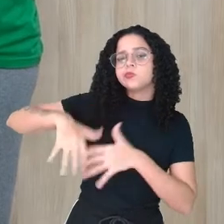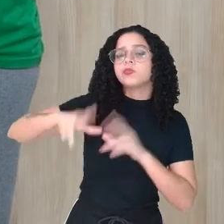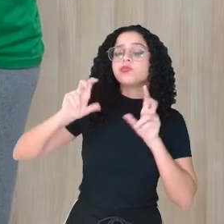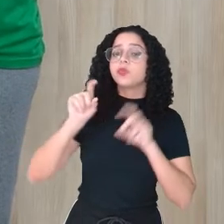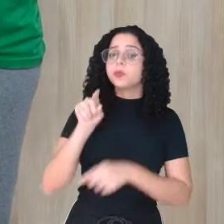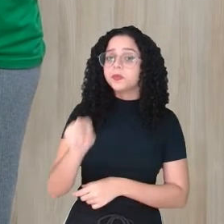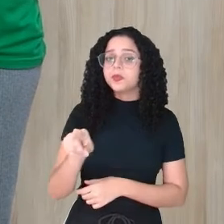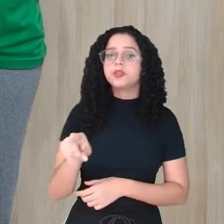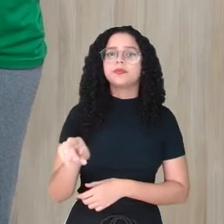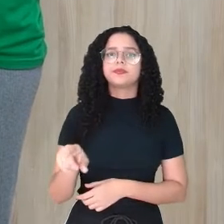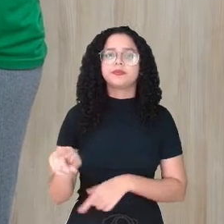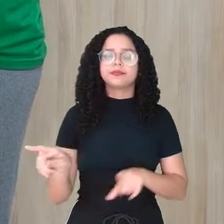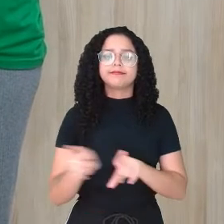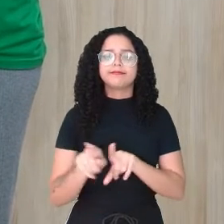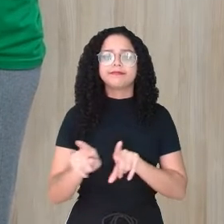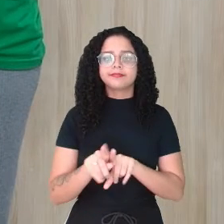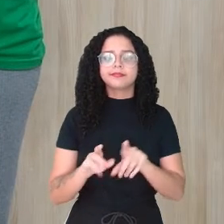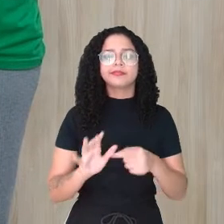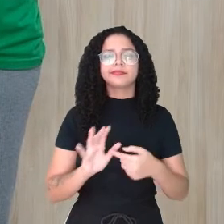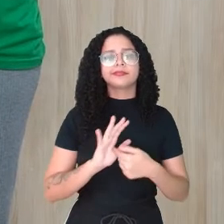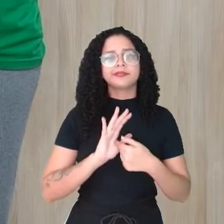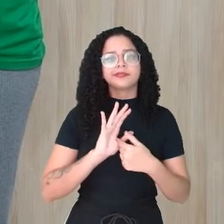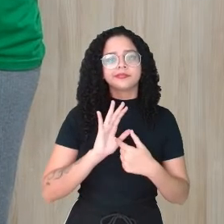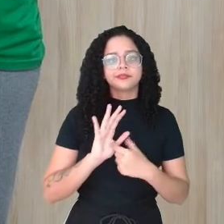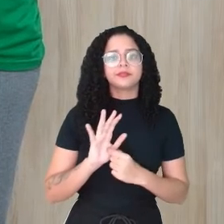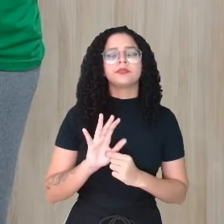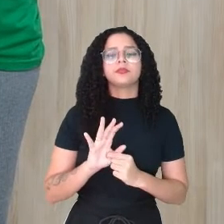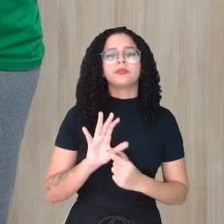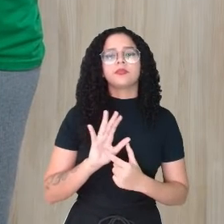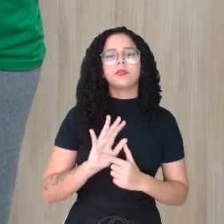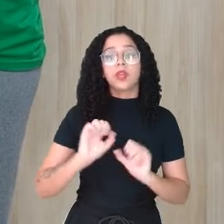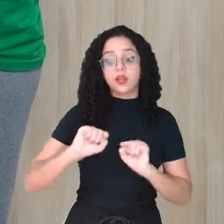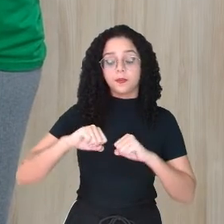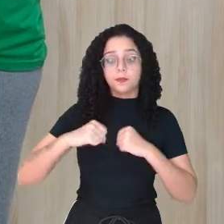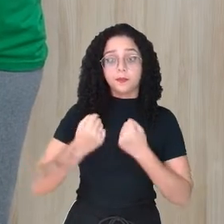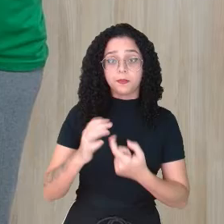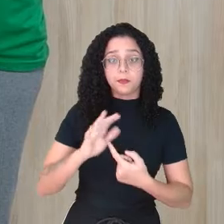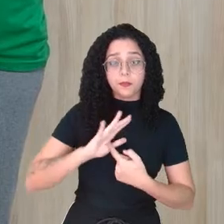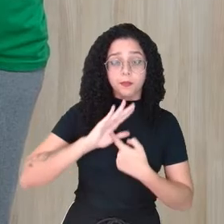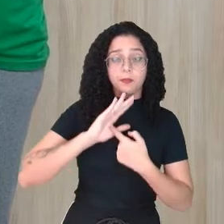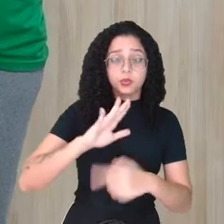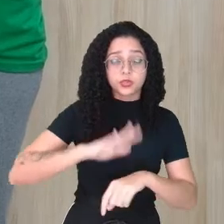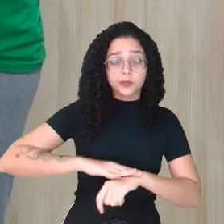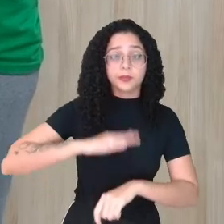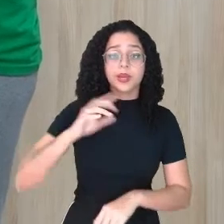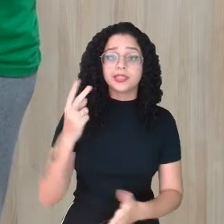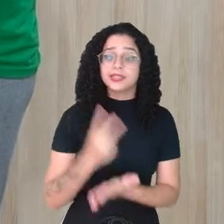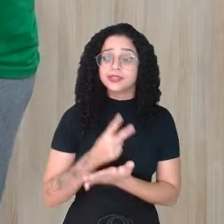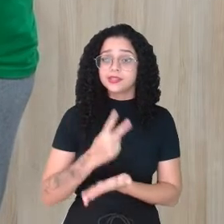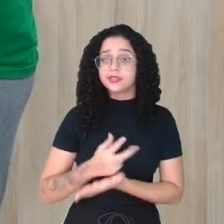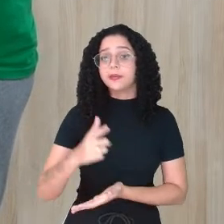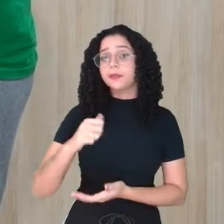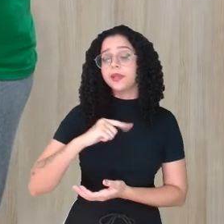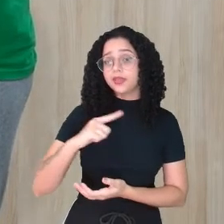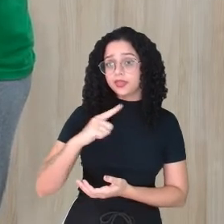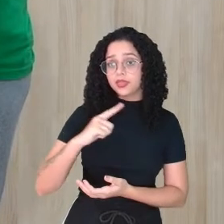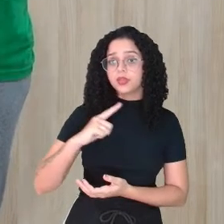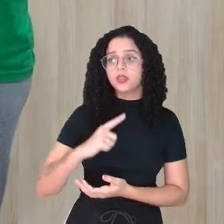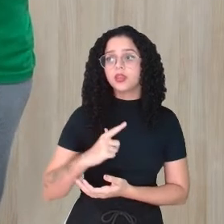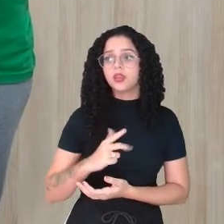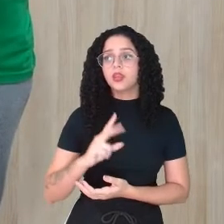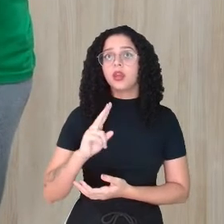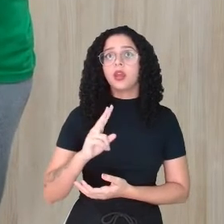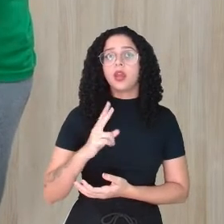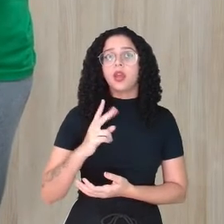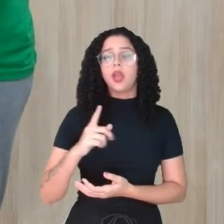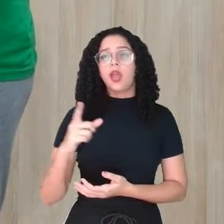refletir sobre isso e trazer, né, reforçar que sempre tem algo, é um